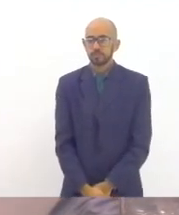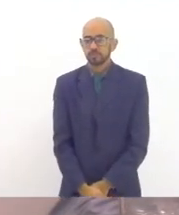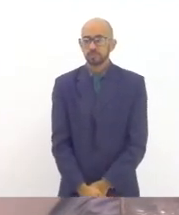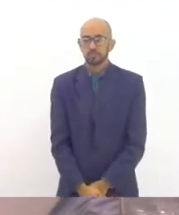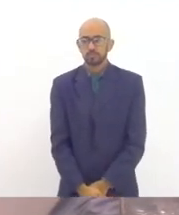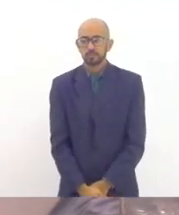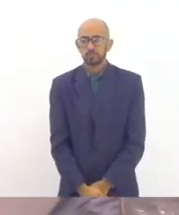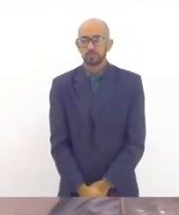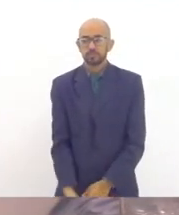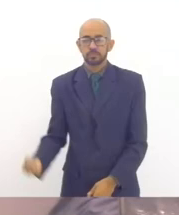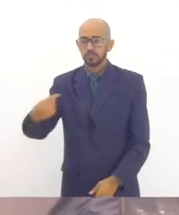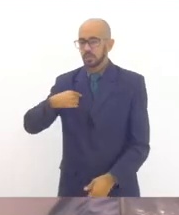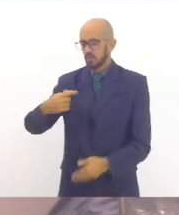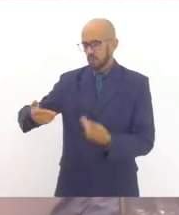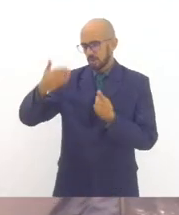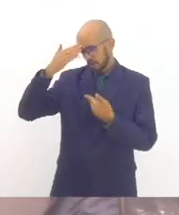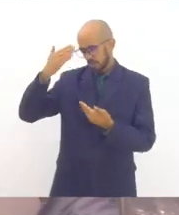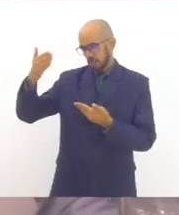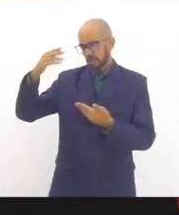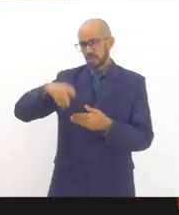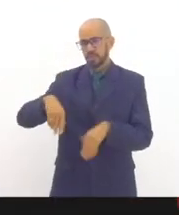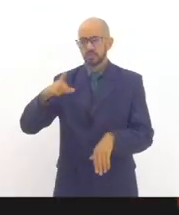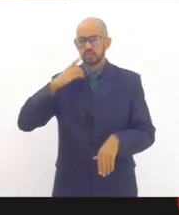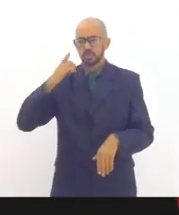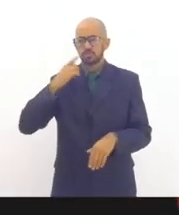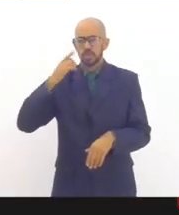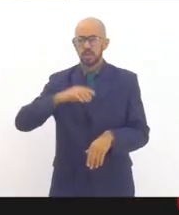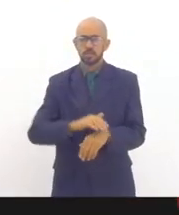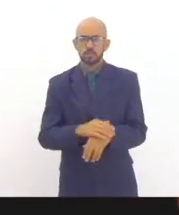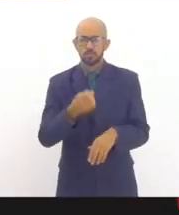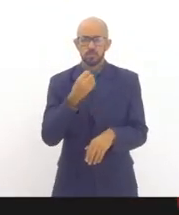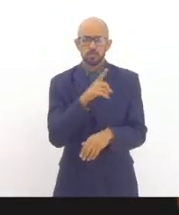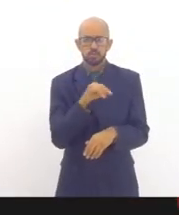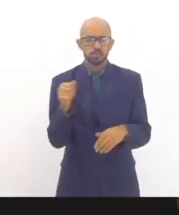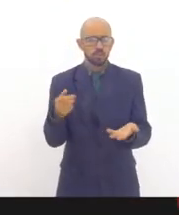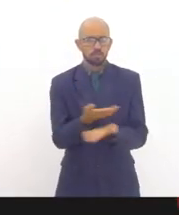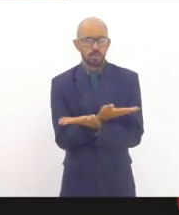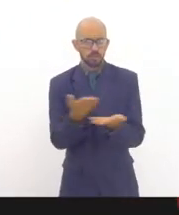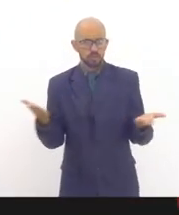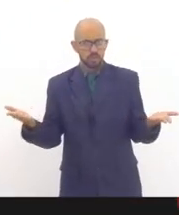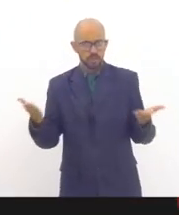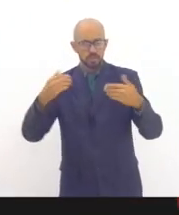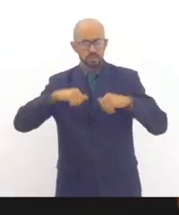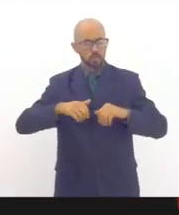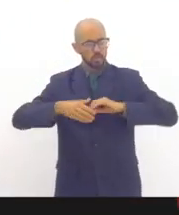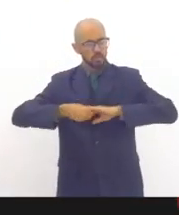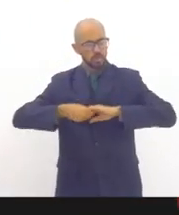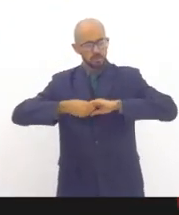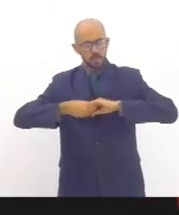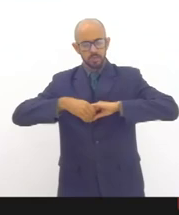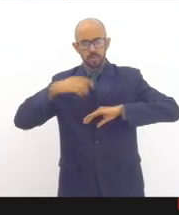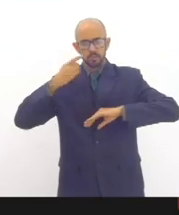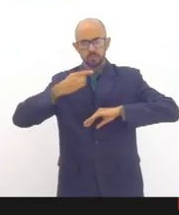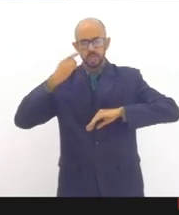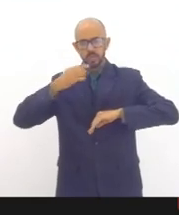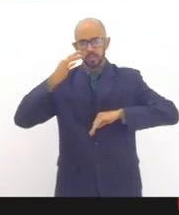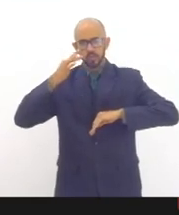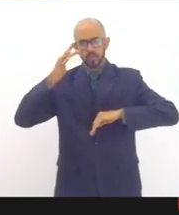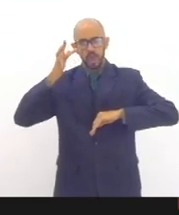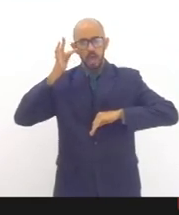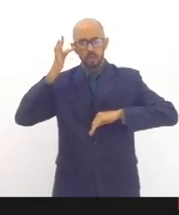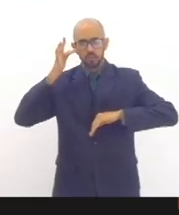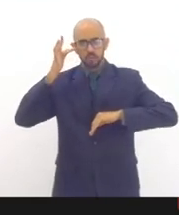Eu que agradeço, deputado. Bom dia a todos e todas. Cumprimento o deputado Flávio Serafini e todos os presentes em